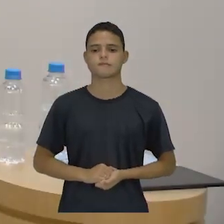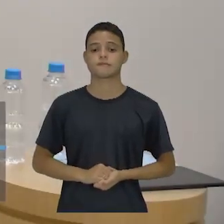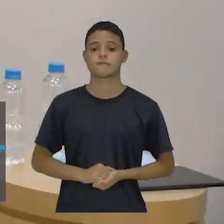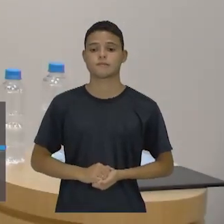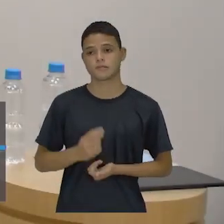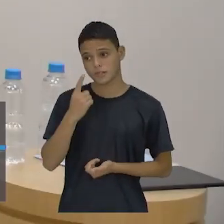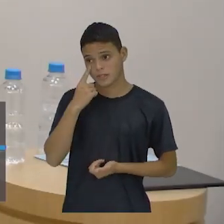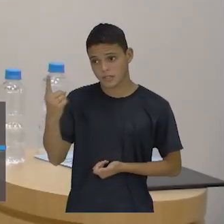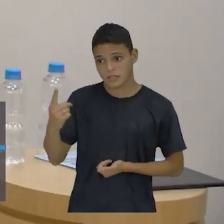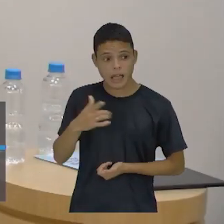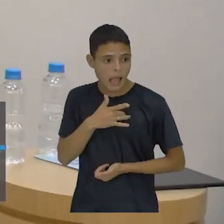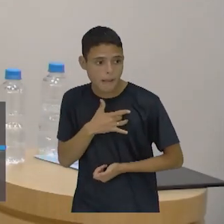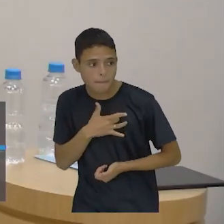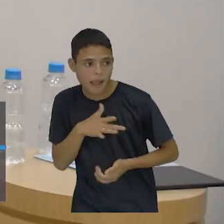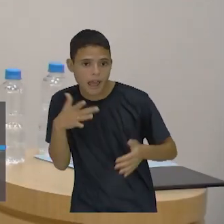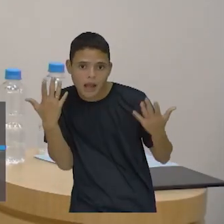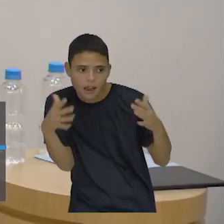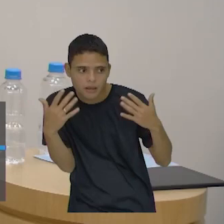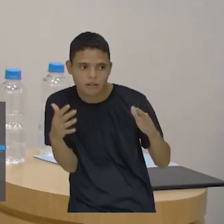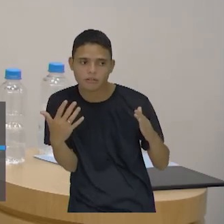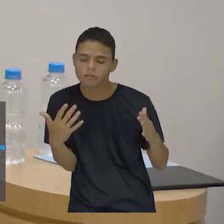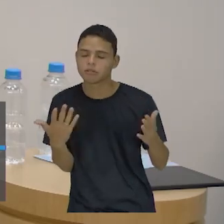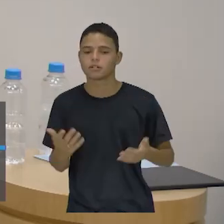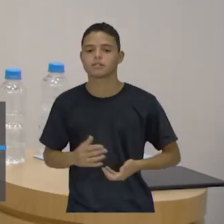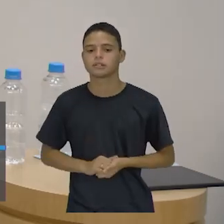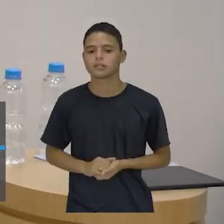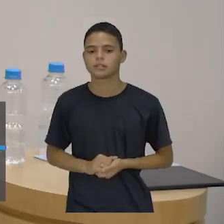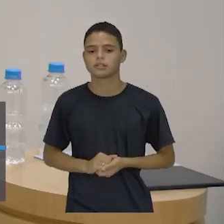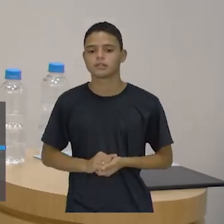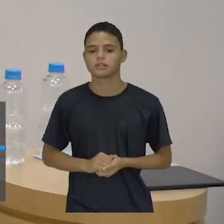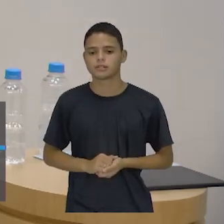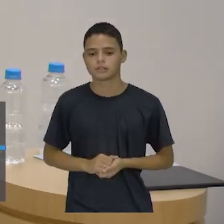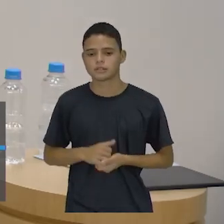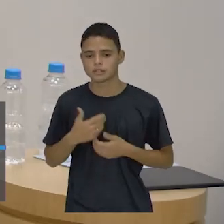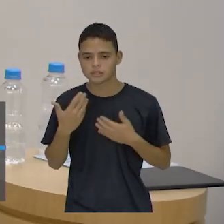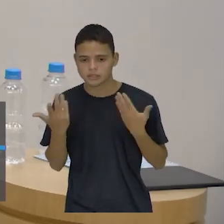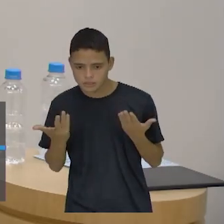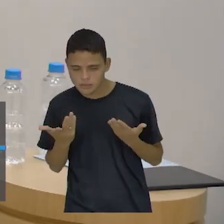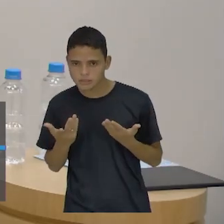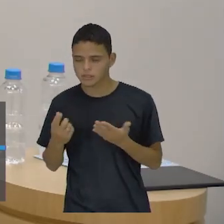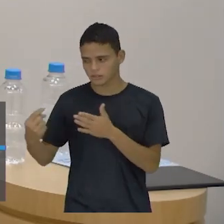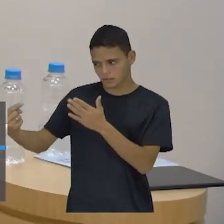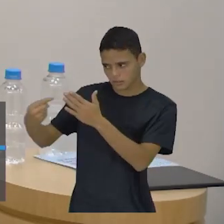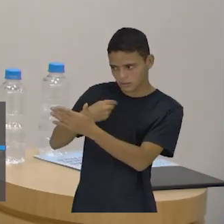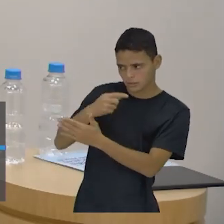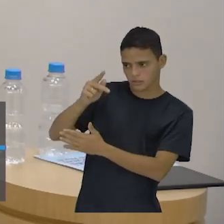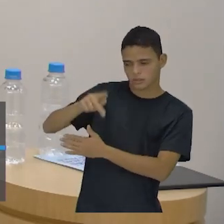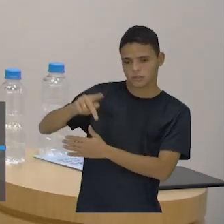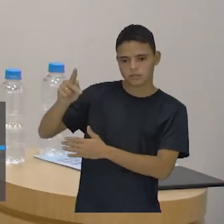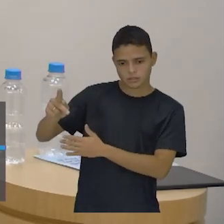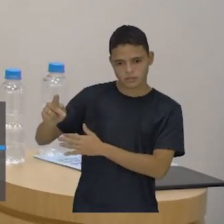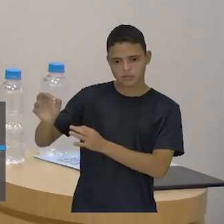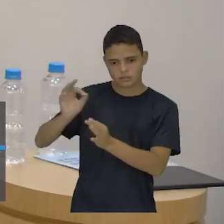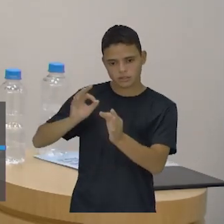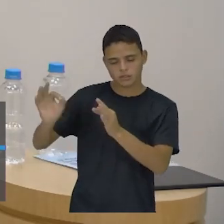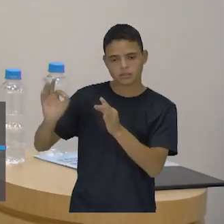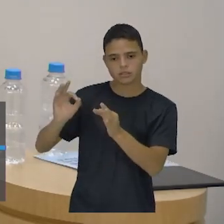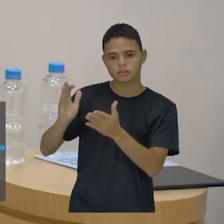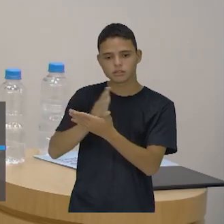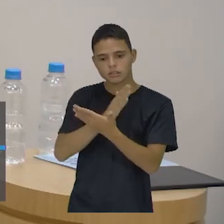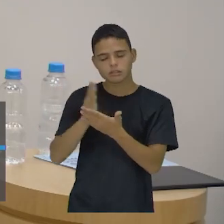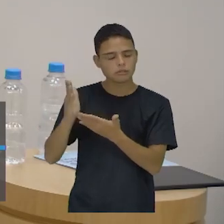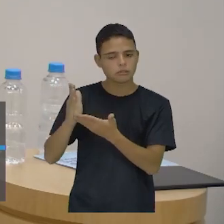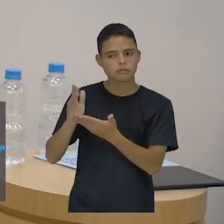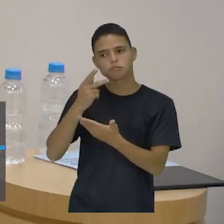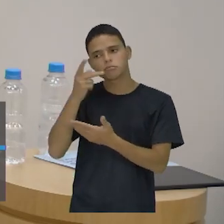Nossa, que medo! Caramba, fiquei com medo agora. Olha, com relação à pergunta que a professora fez, alguns dizem que não